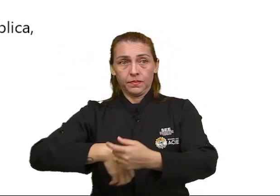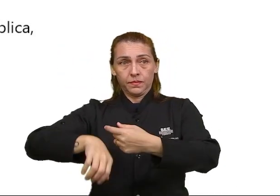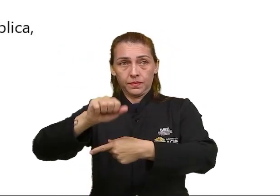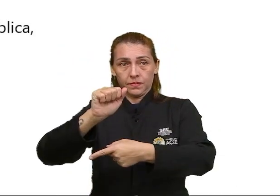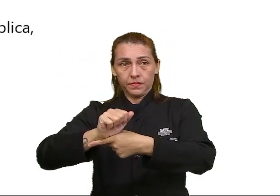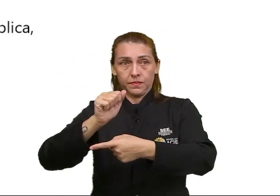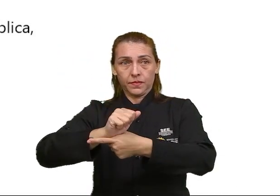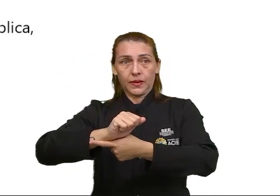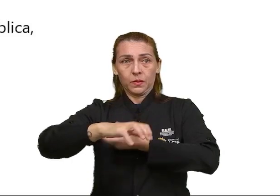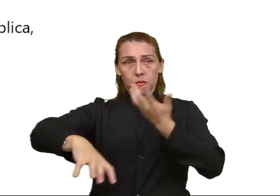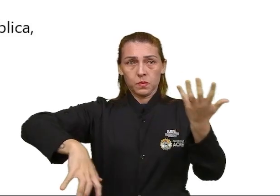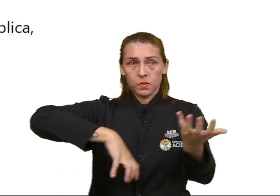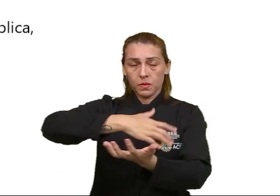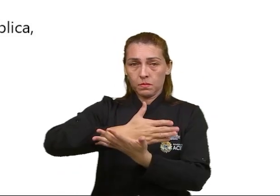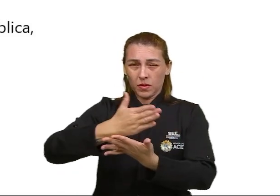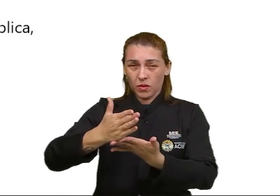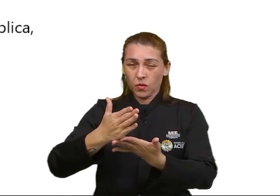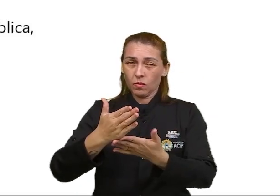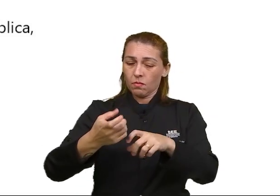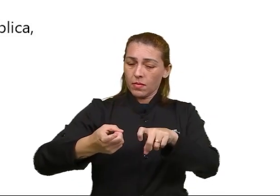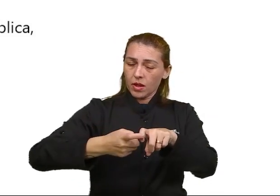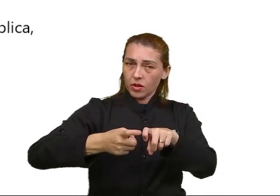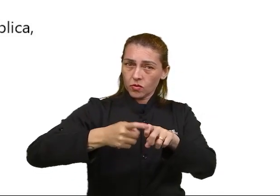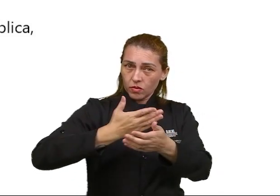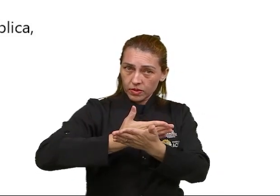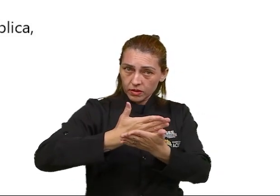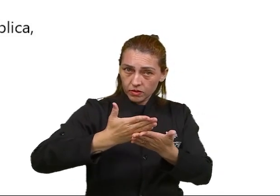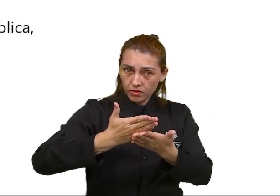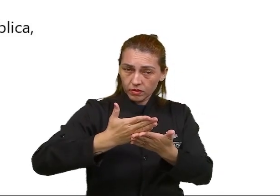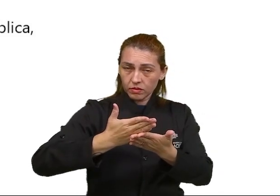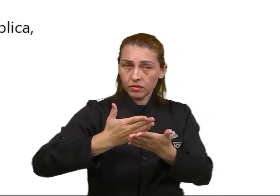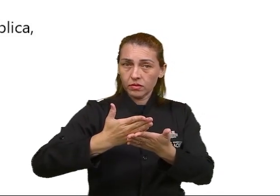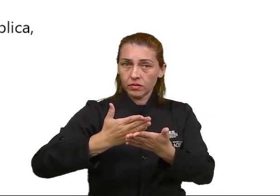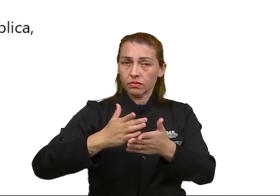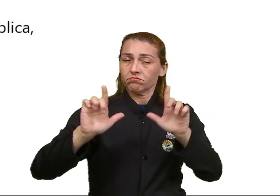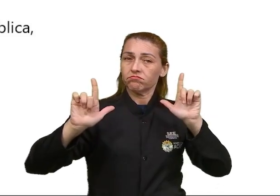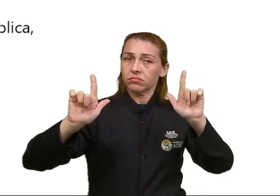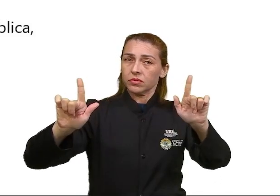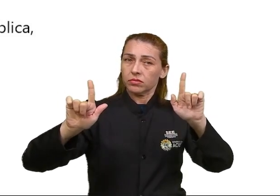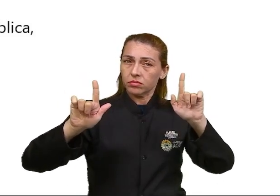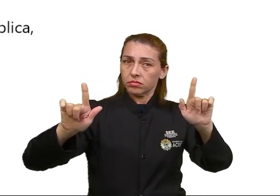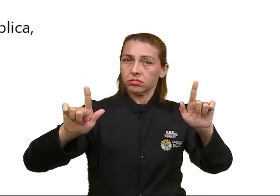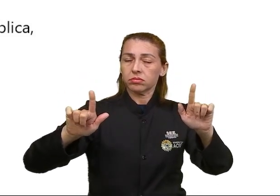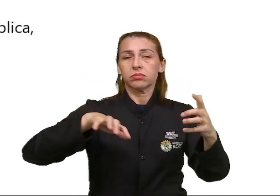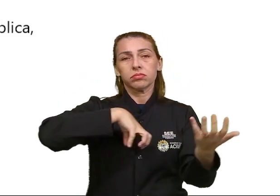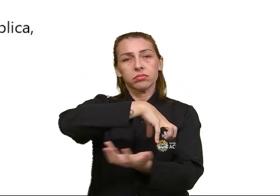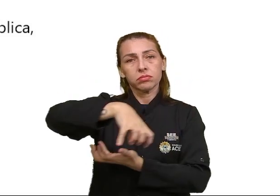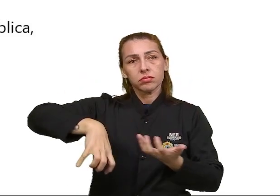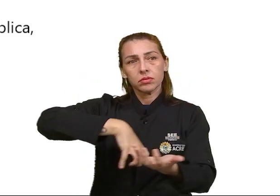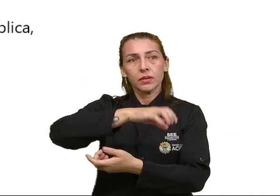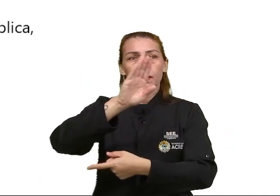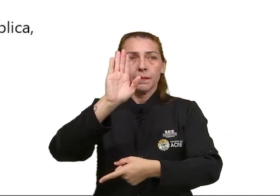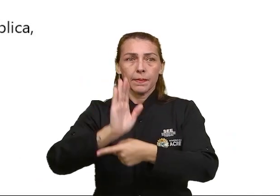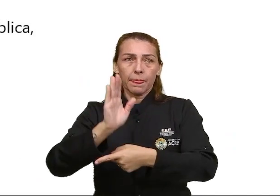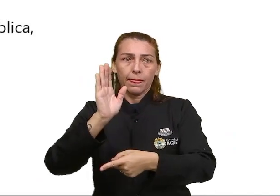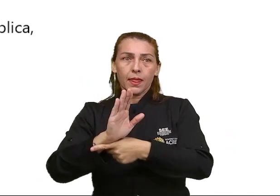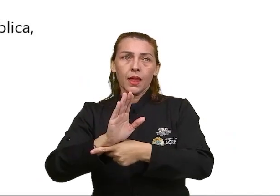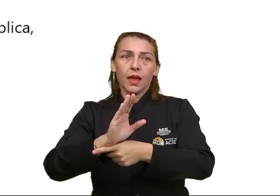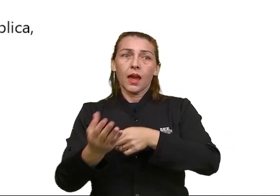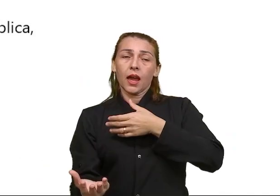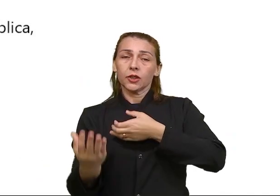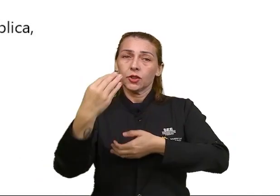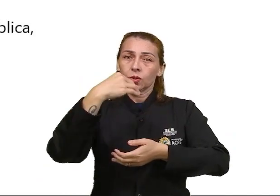A, agitação iniciada pelos médicos. Os médicos estavam agitando a população, por isso que eles se revoltaram. B, atitude